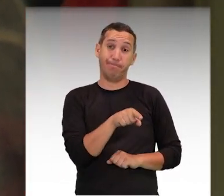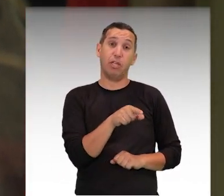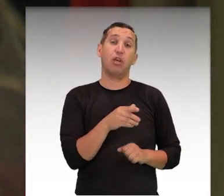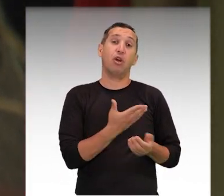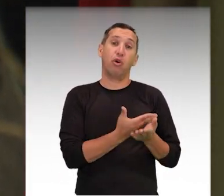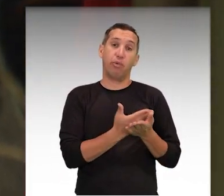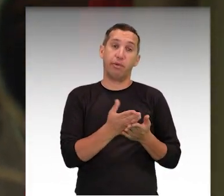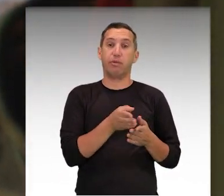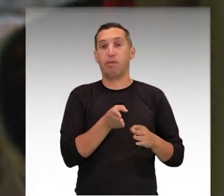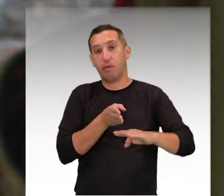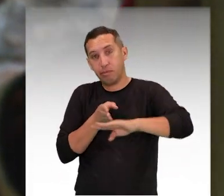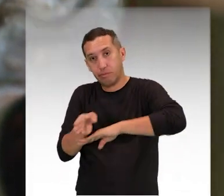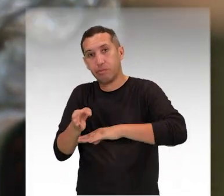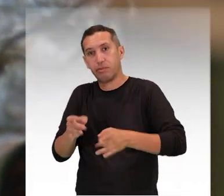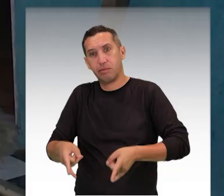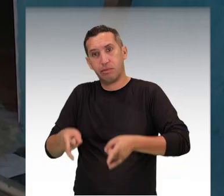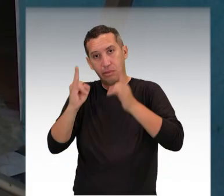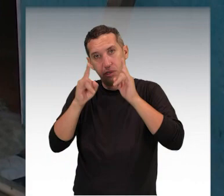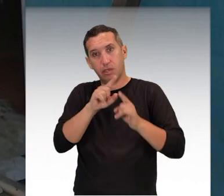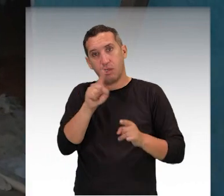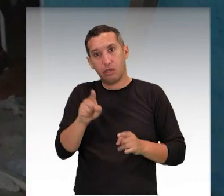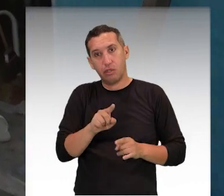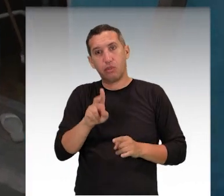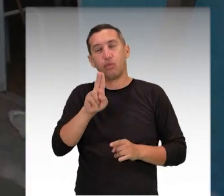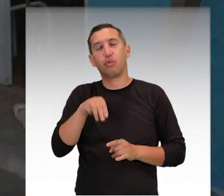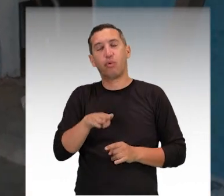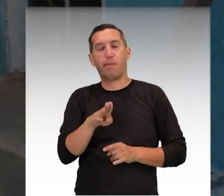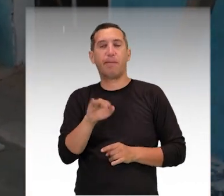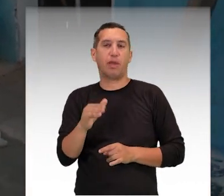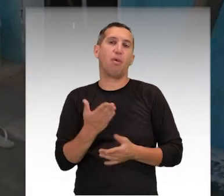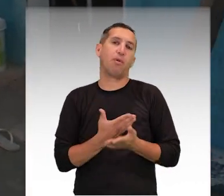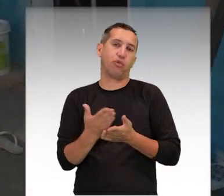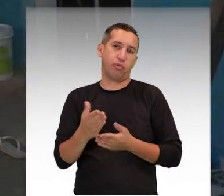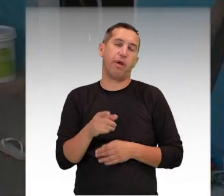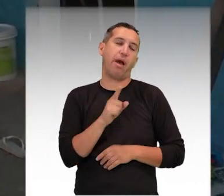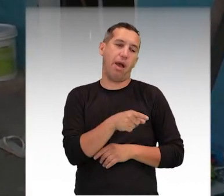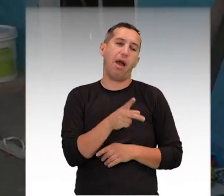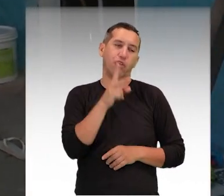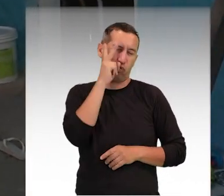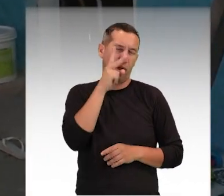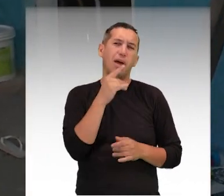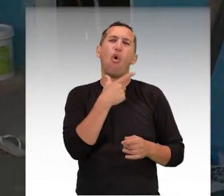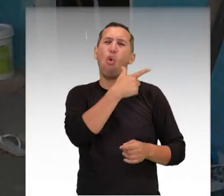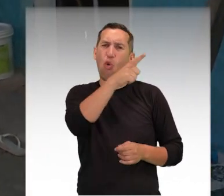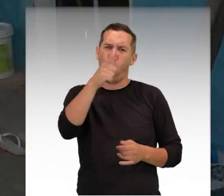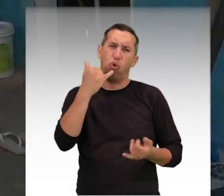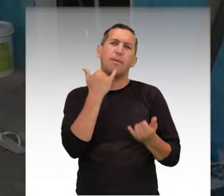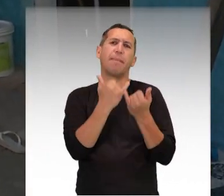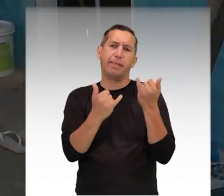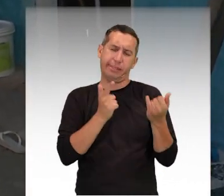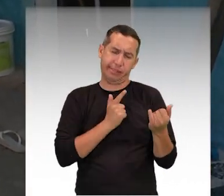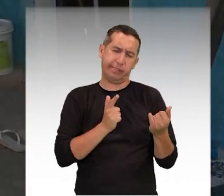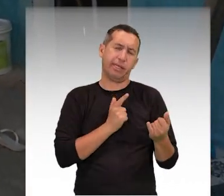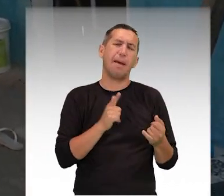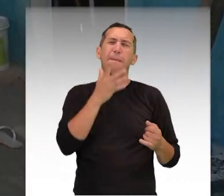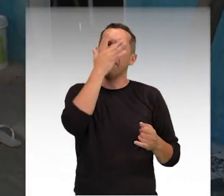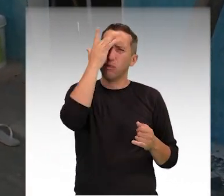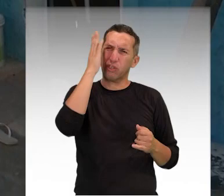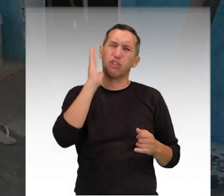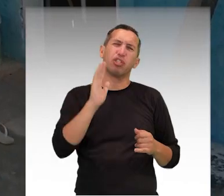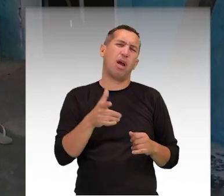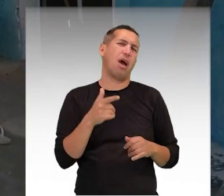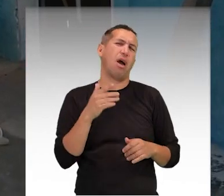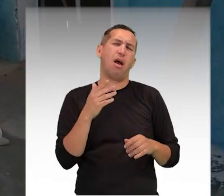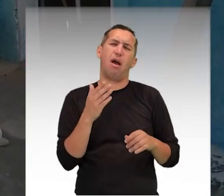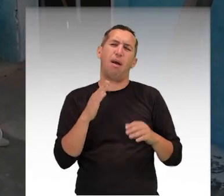E então ela começou a morar na ocupação zumbi. Tem alguns casos desse tipo, que contam a mesma história, né? Algumas pessoas já